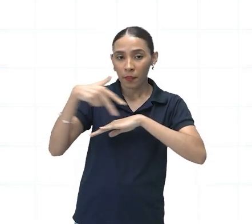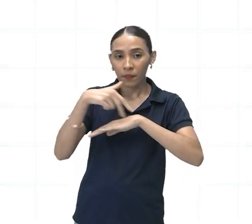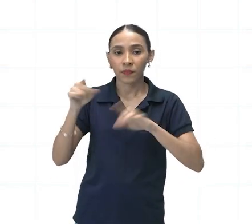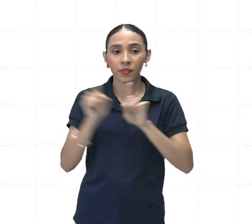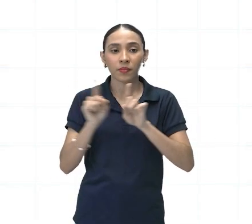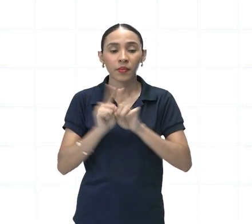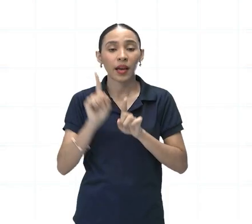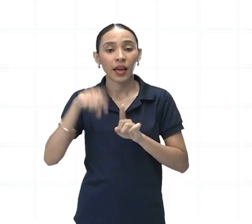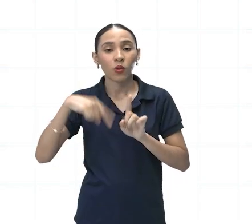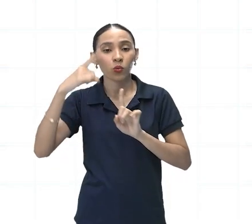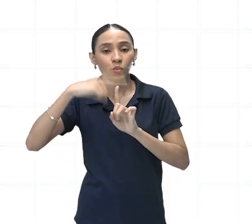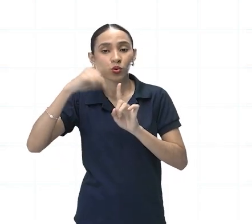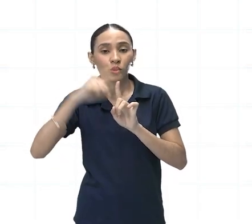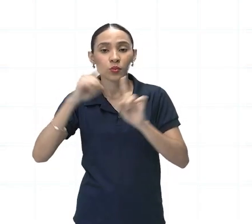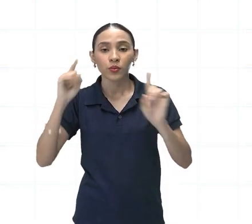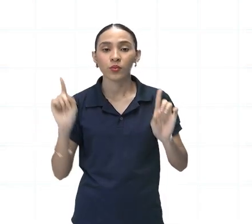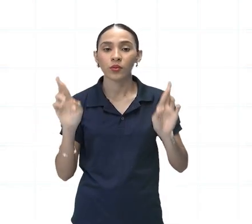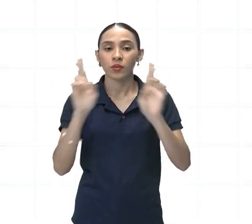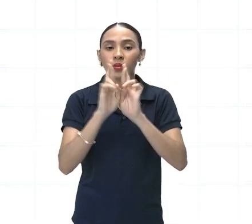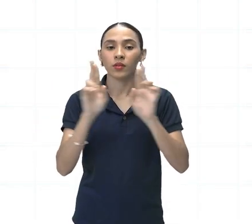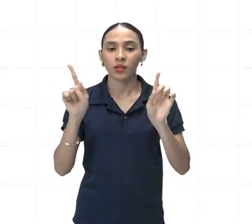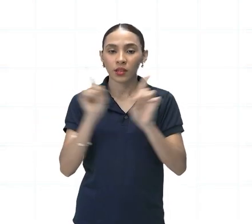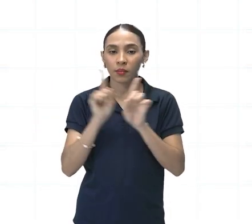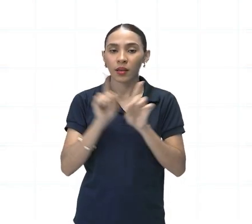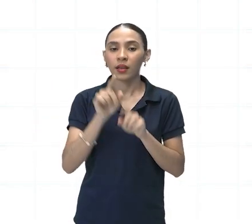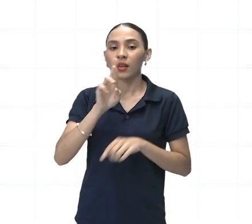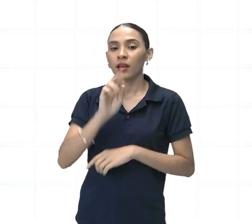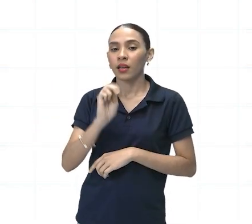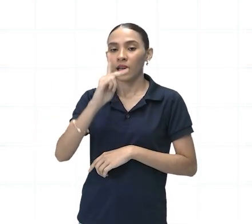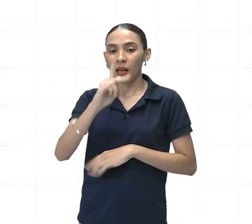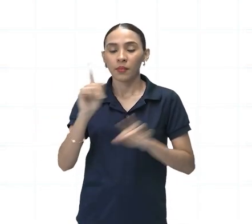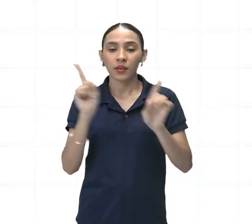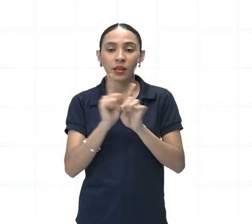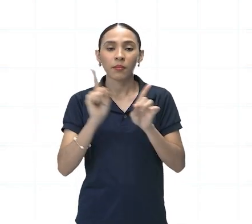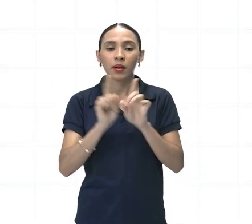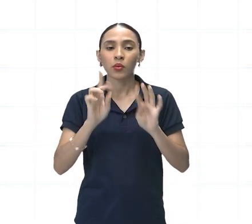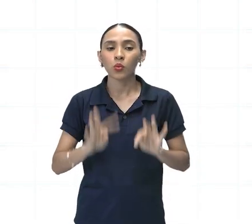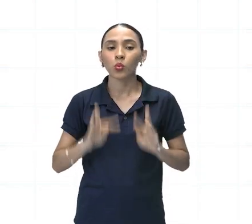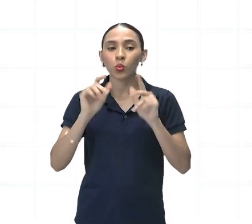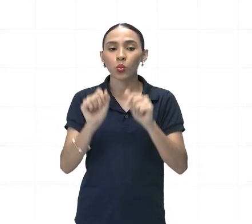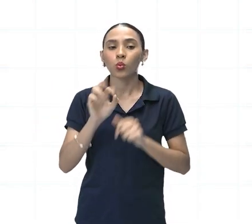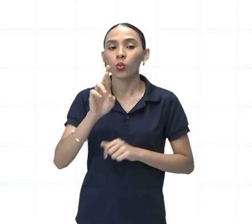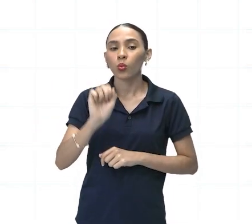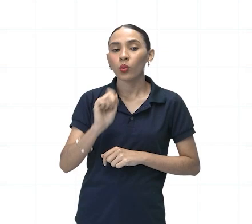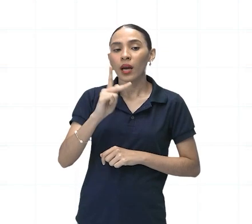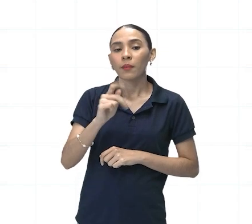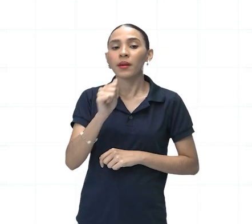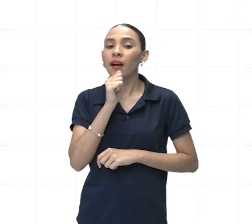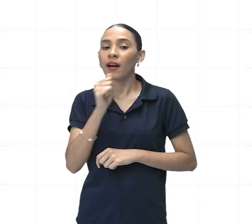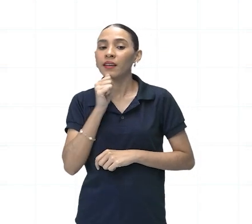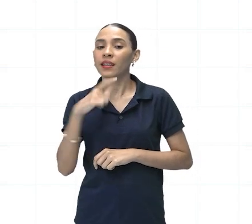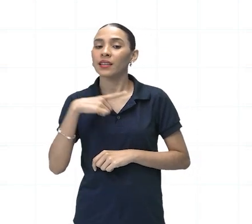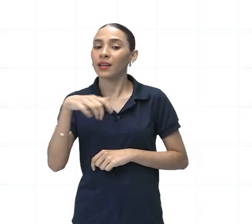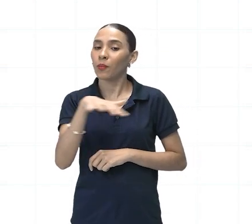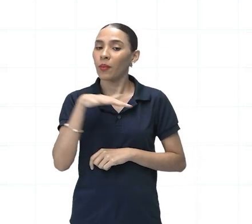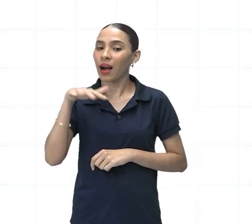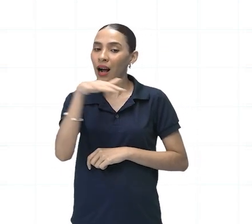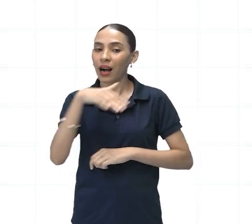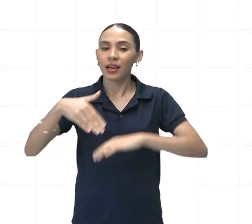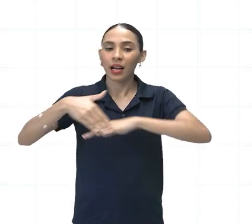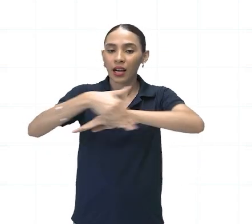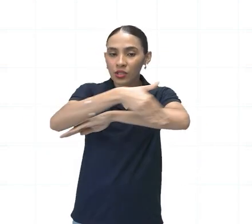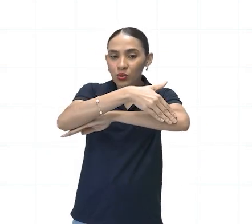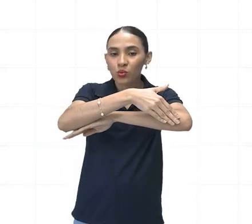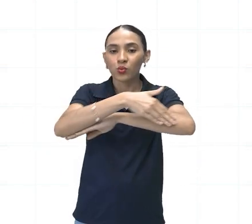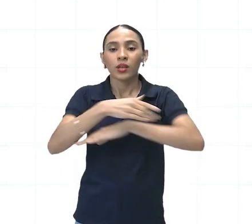É um tipo de dança que está relacionada com o rap. E, para além disso tudo, o rap ainda tem um cenário urbano,